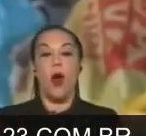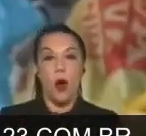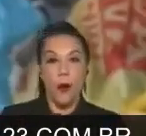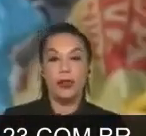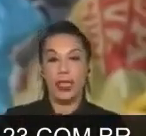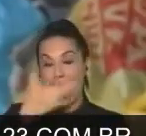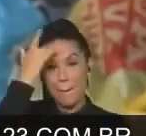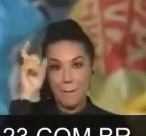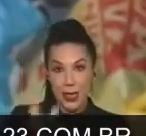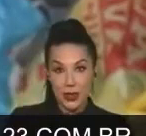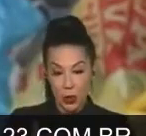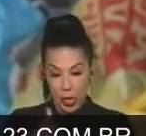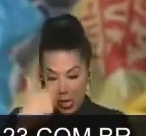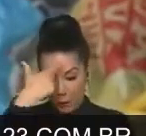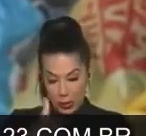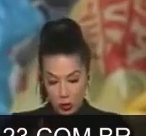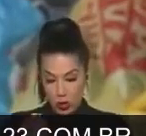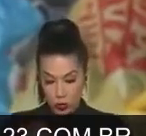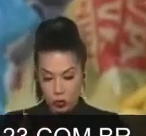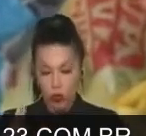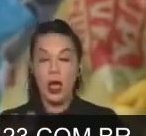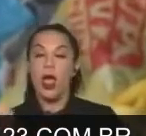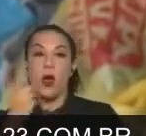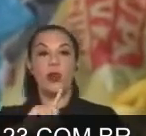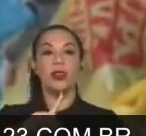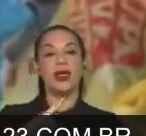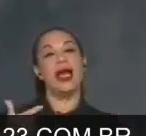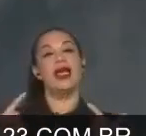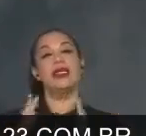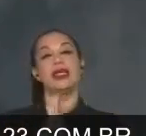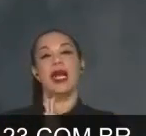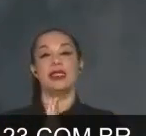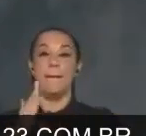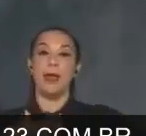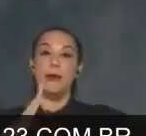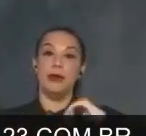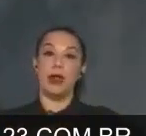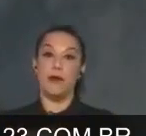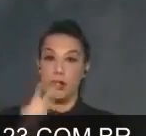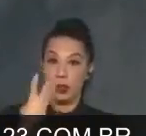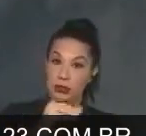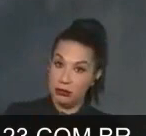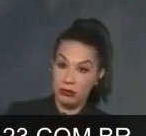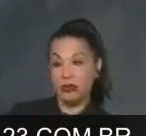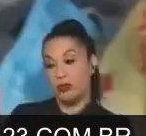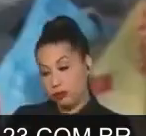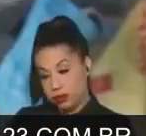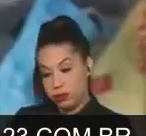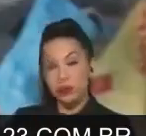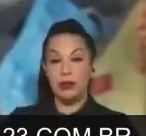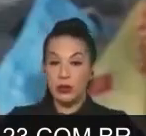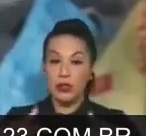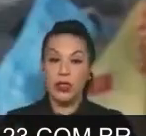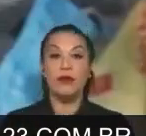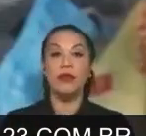a pessoa que eu sou e o que eu tenho hoje foi graças à minha profissão. Tenho três filhos e eu crio os meus filhos com dinheiro daqui. O nosso